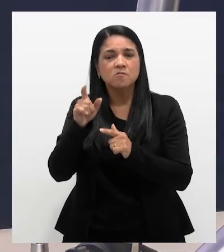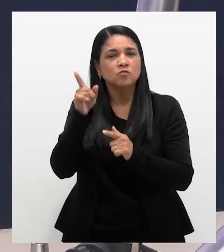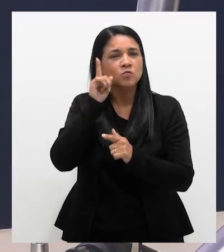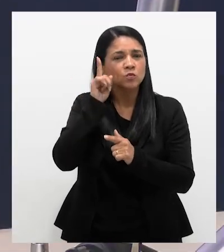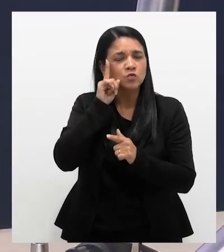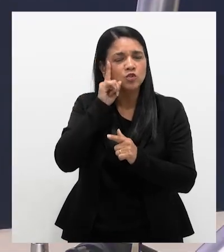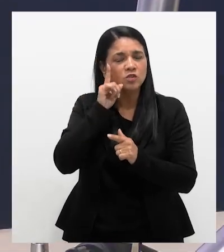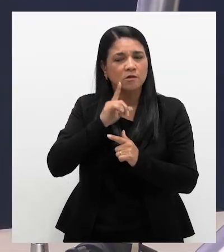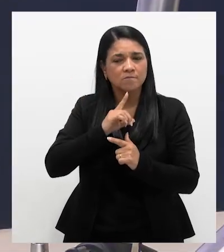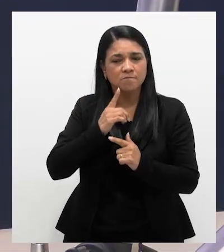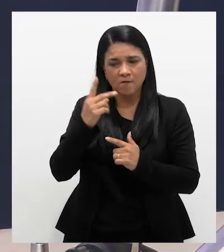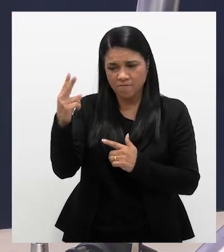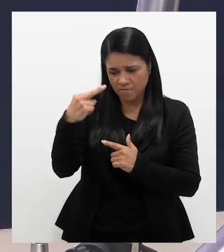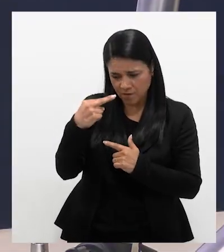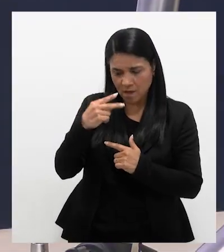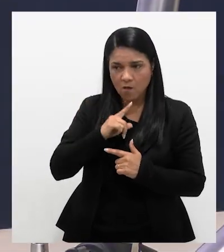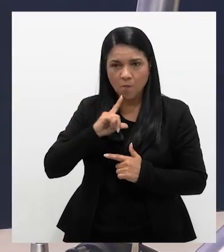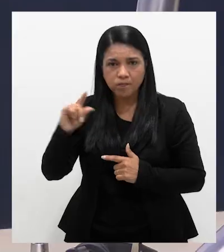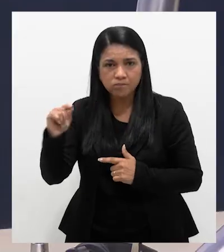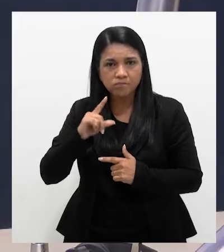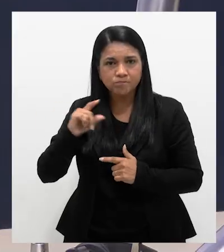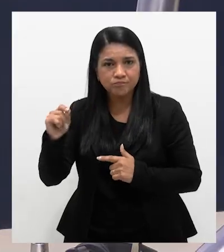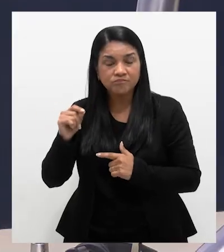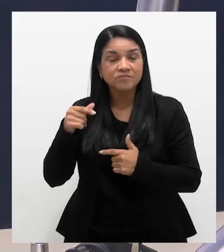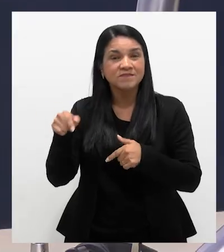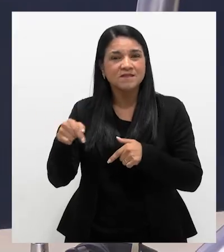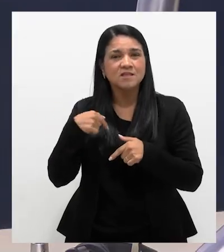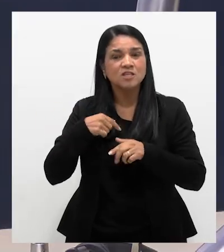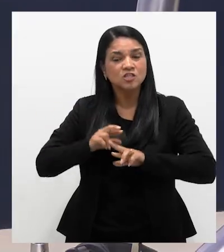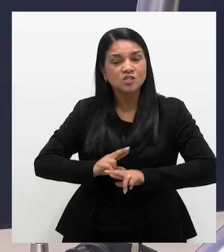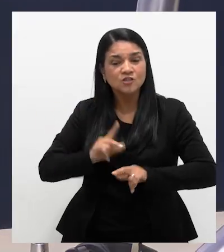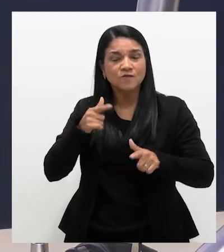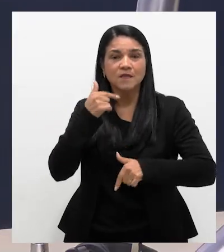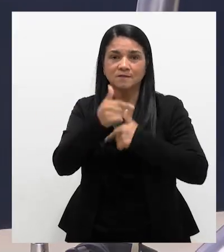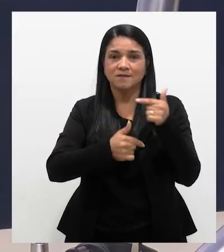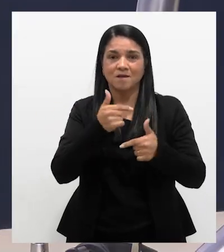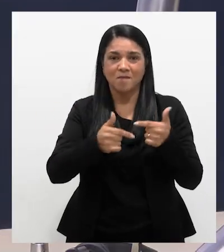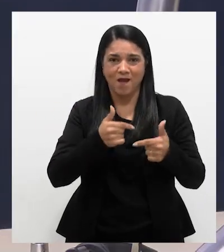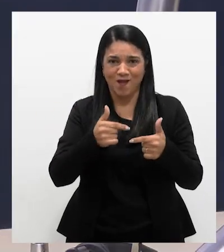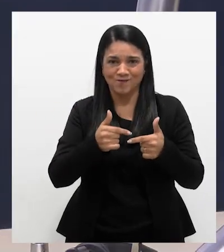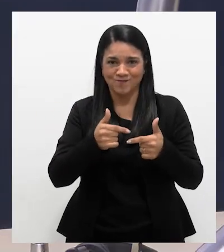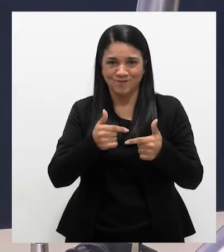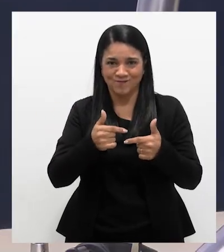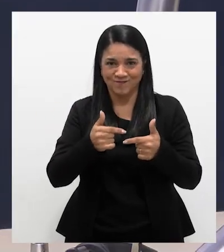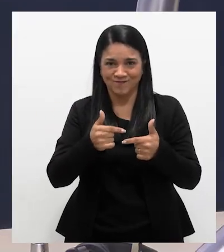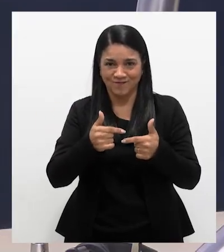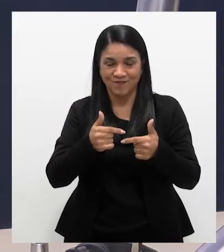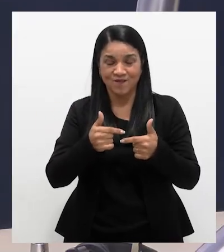faço uma coisa diferente do banal que ele está acostumado a ver. Né?